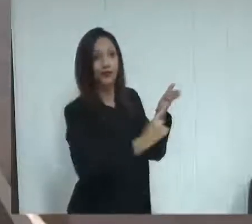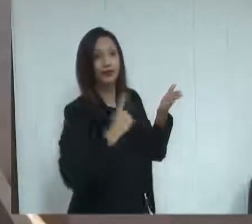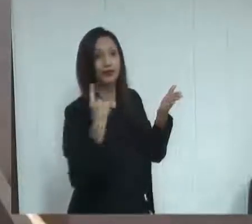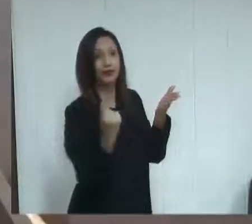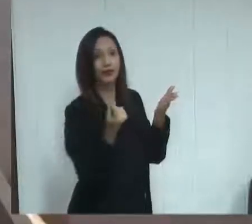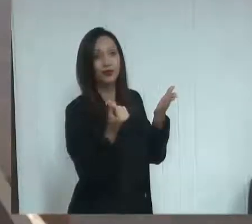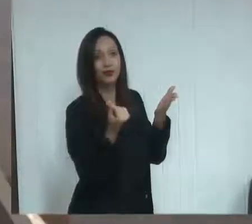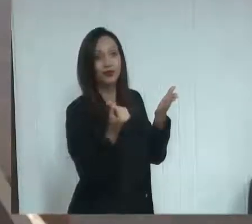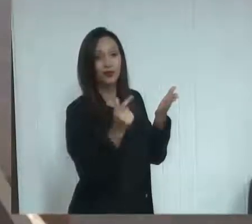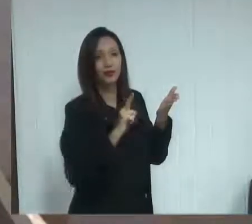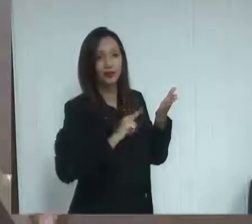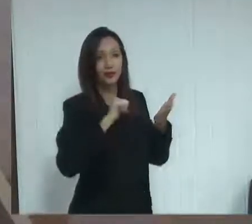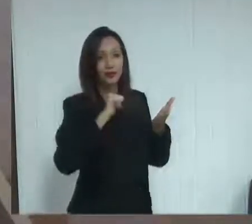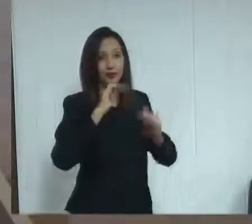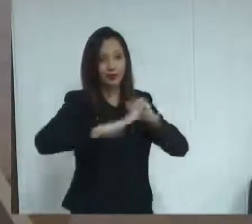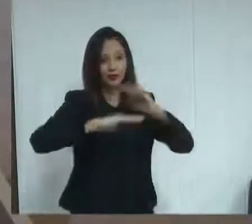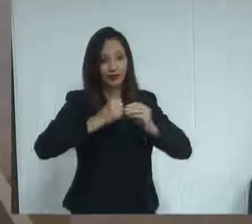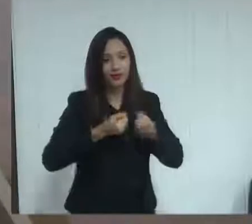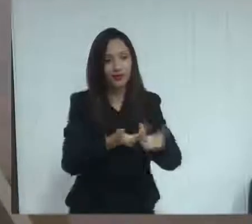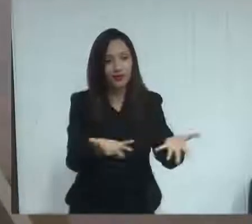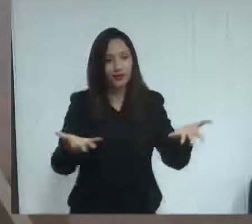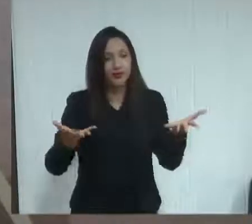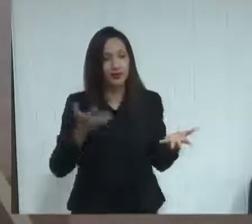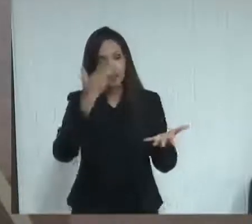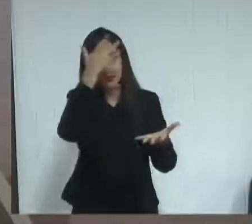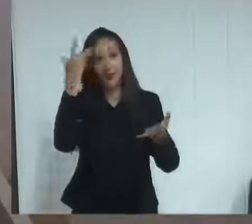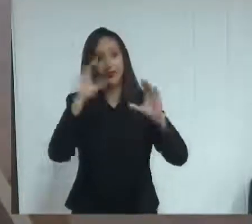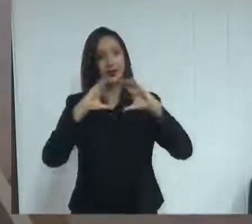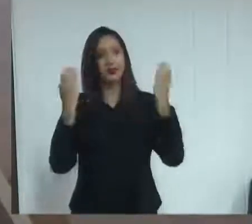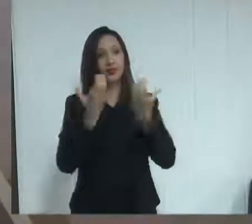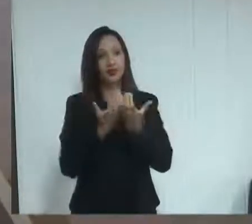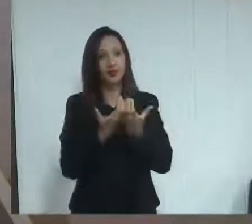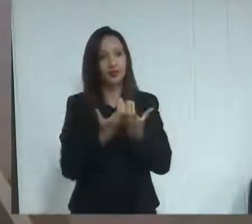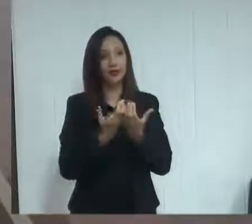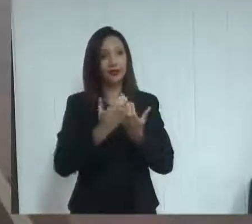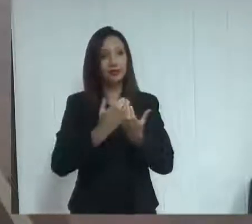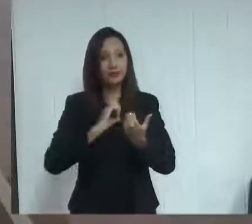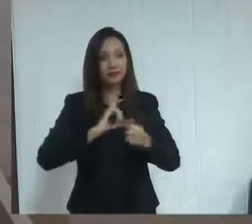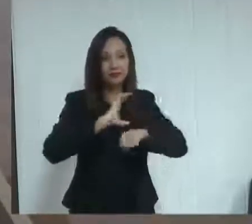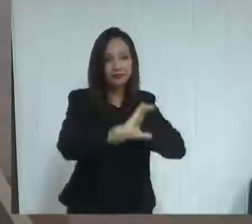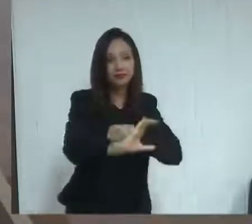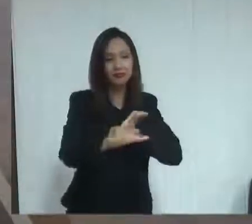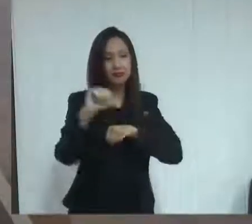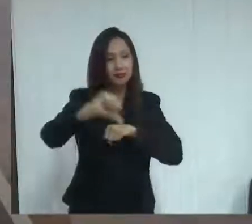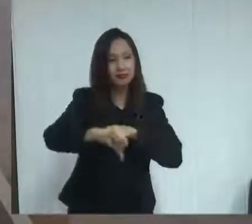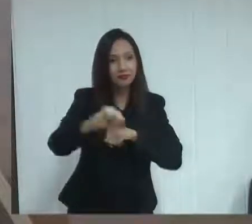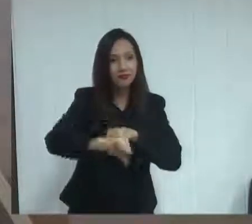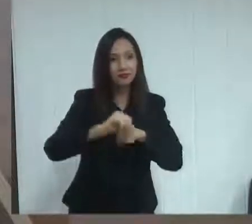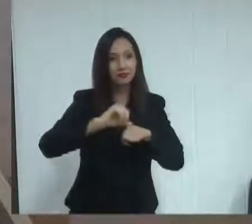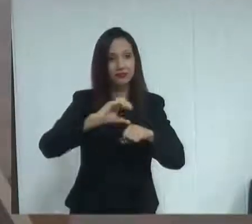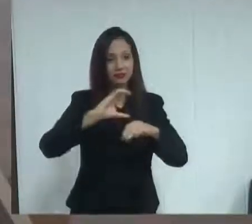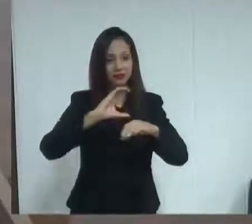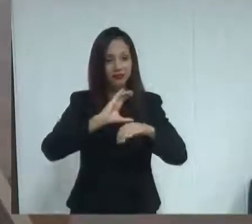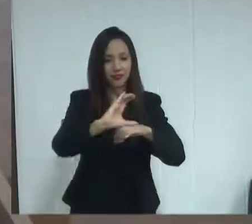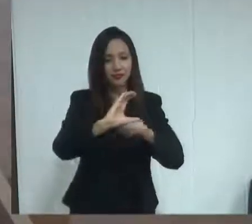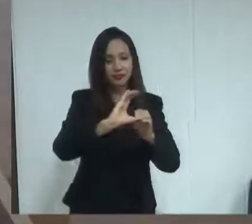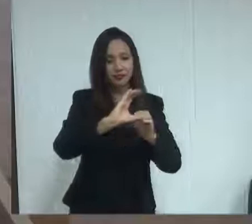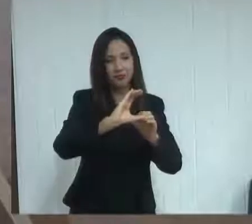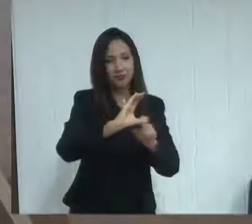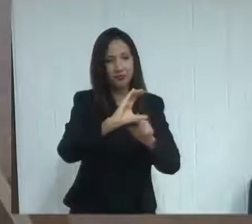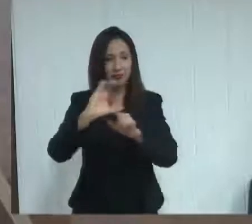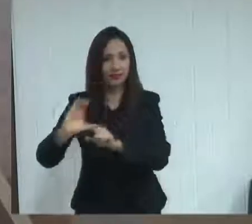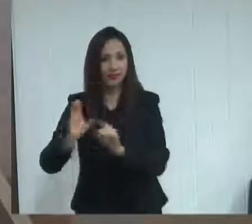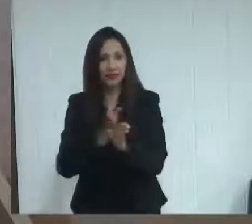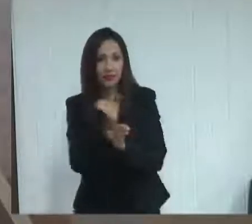Porque o dinheiro ele tem que ser aplicado para a comunidade. Se é mal aplicado ou se é desviado, é caso